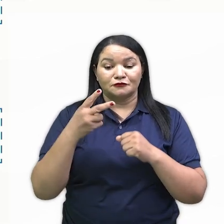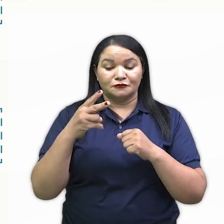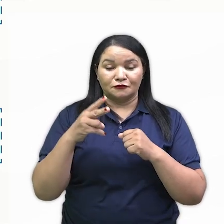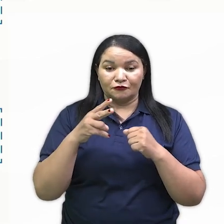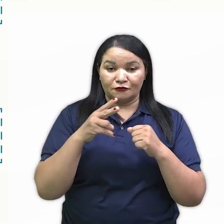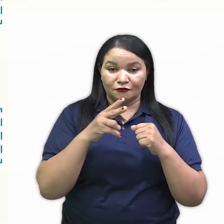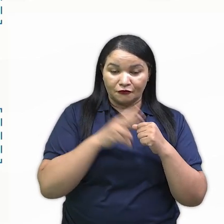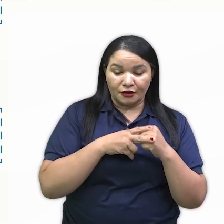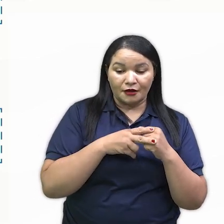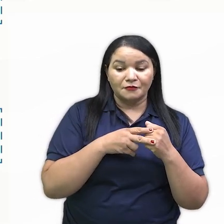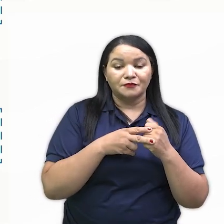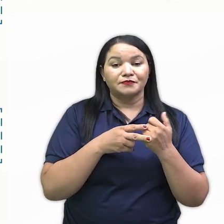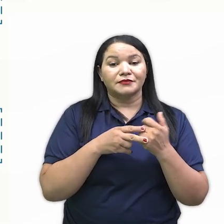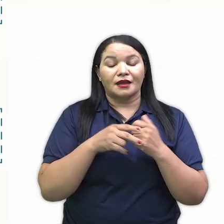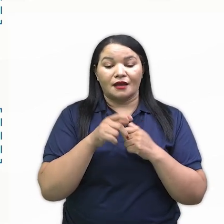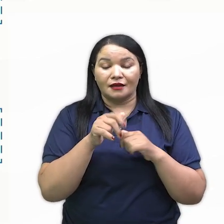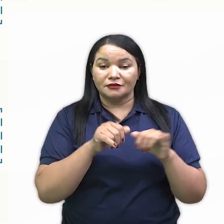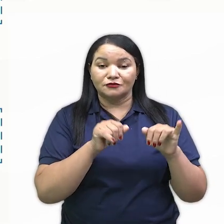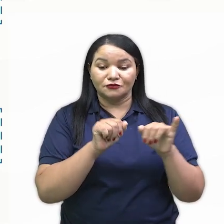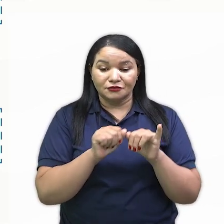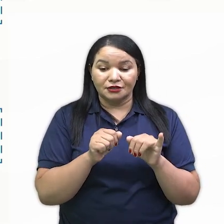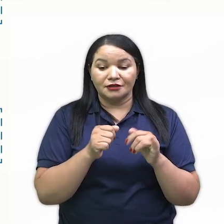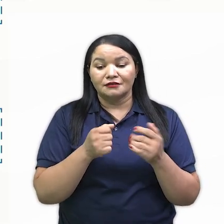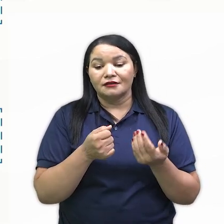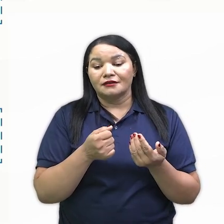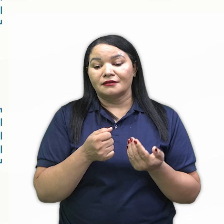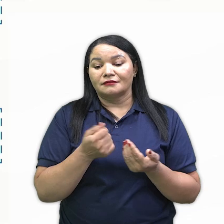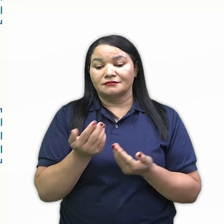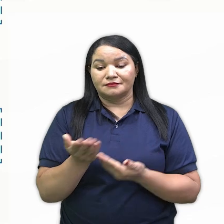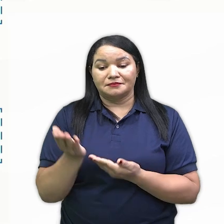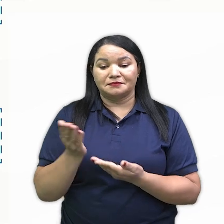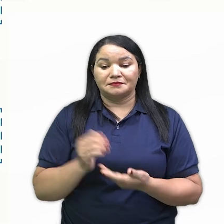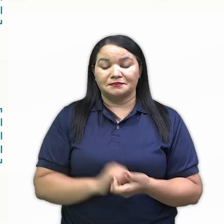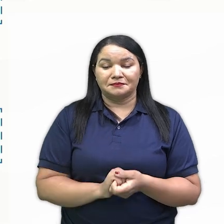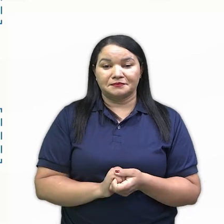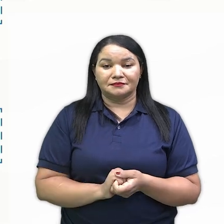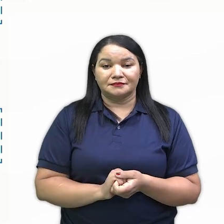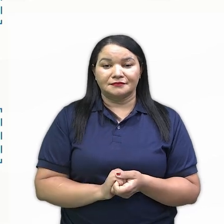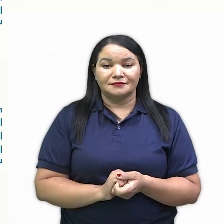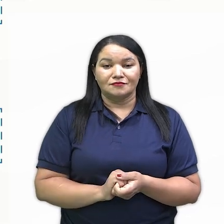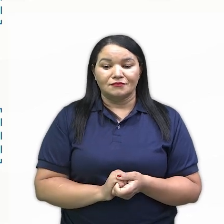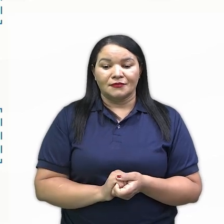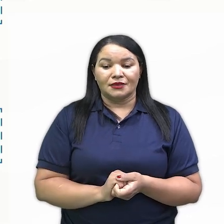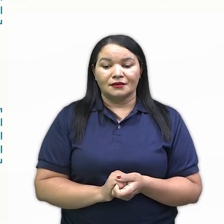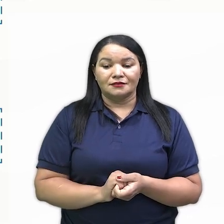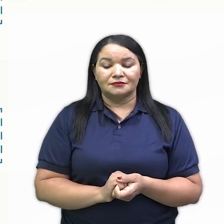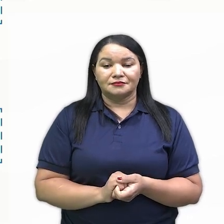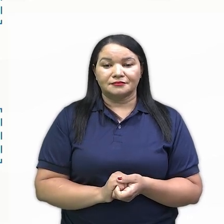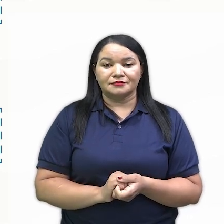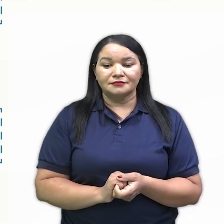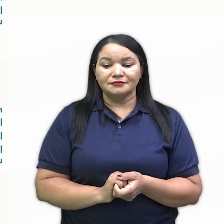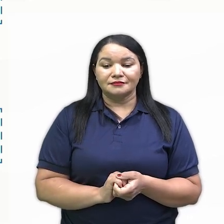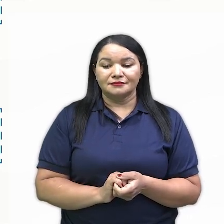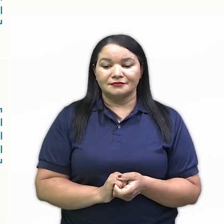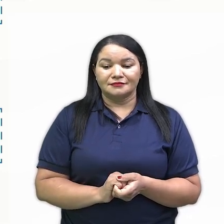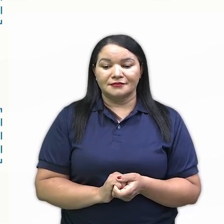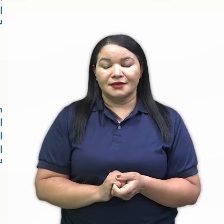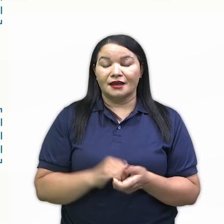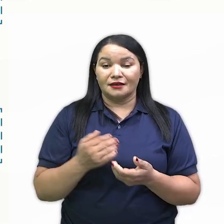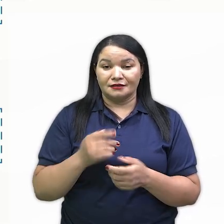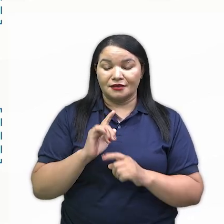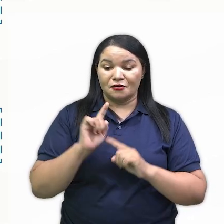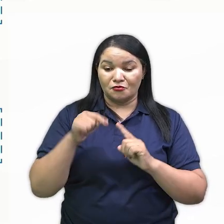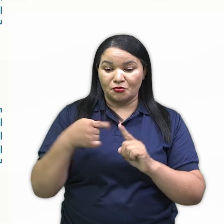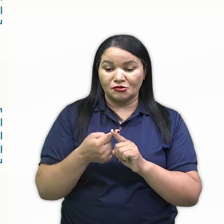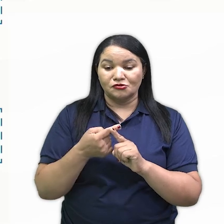sujeito. Were they? E aí, vem o verbo com ing,